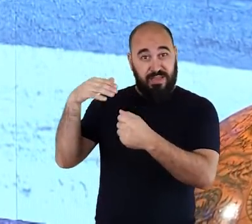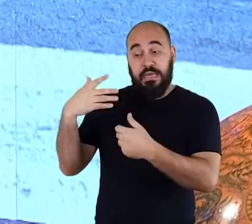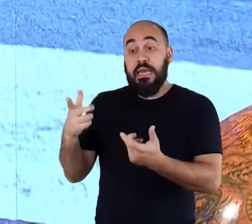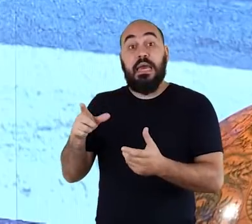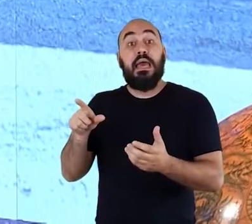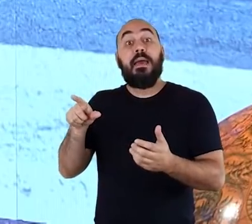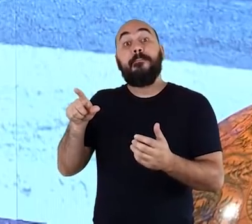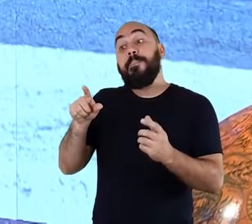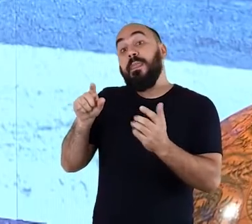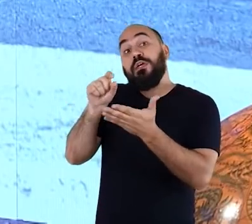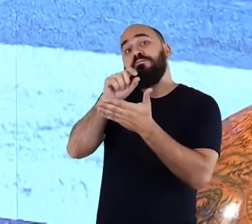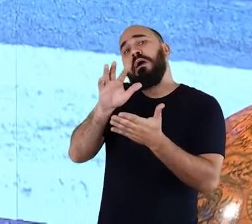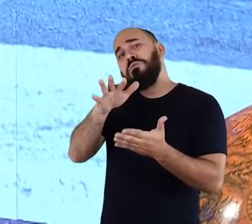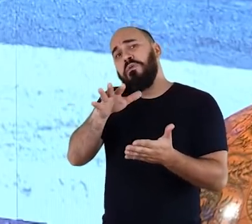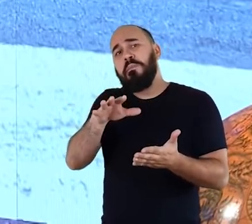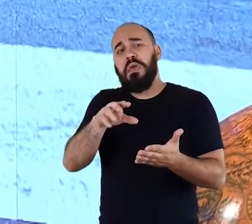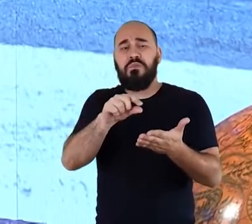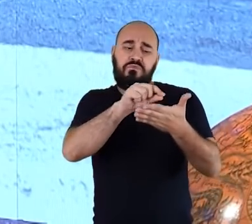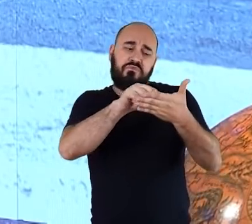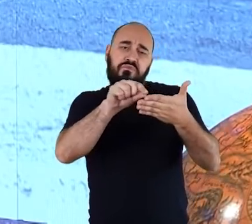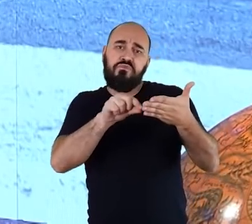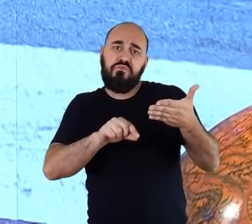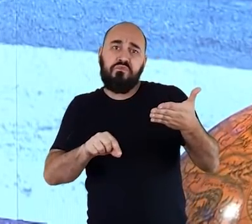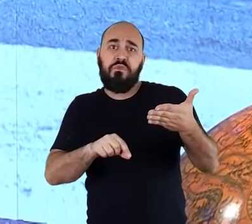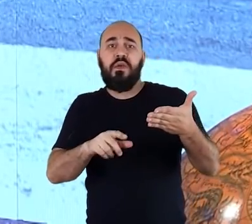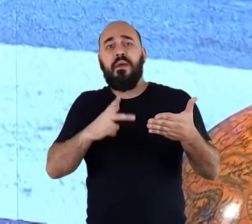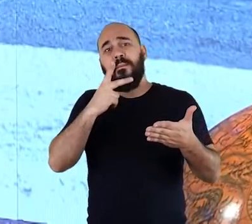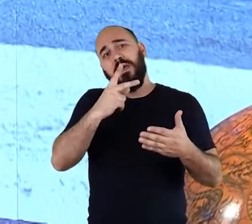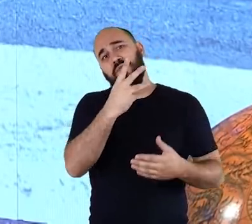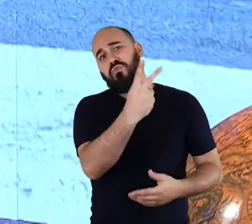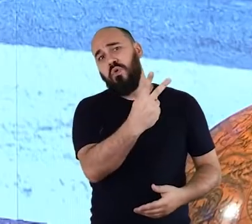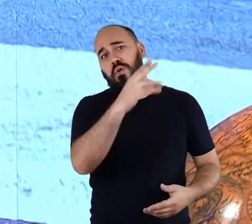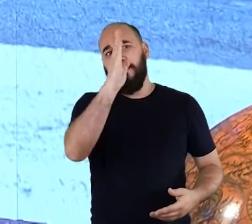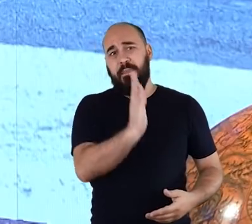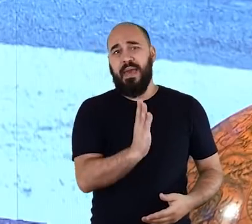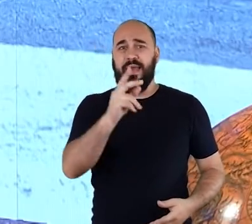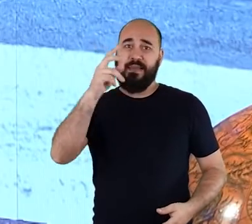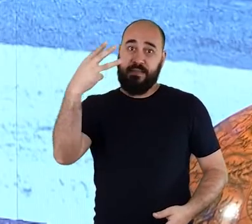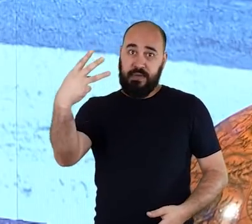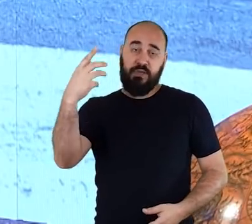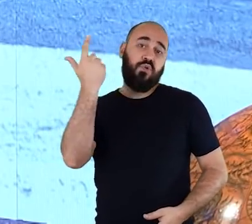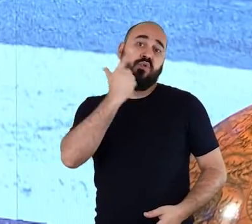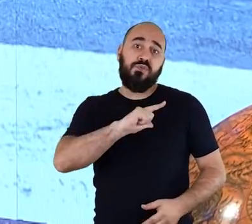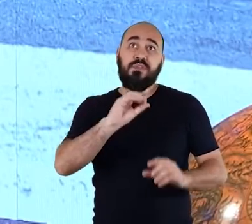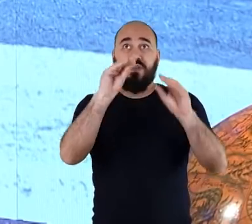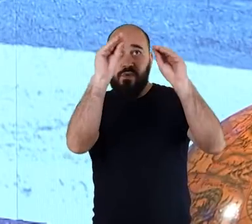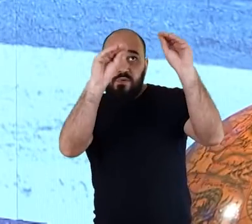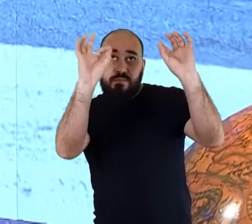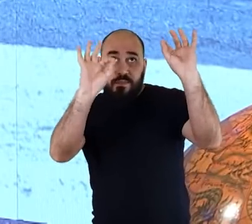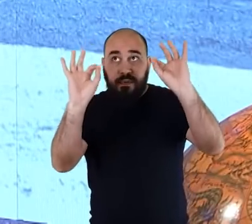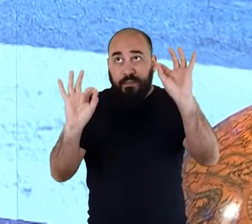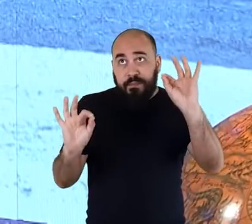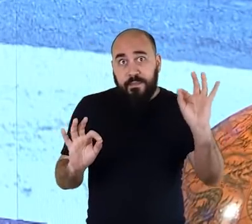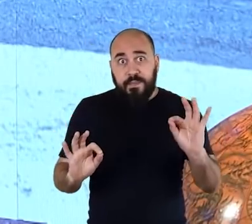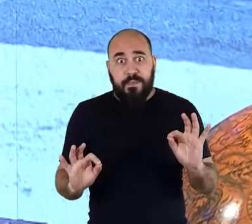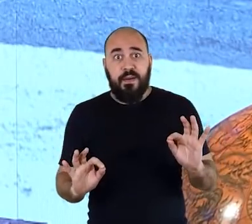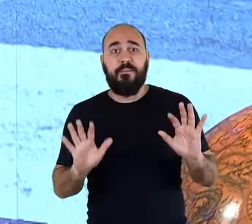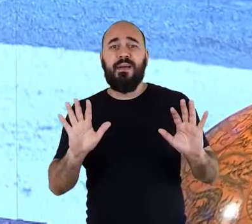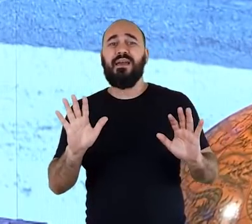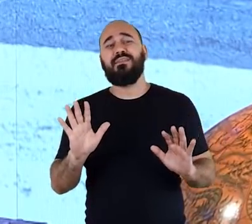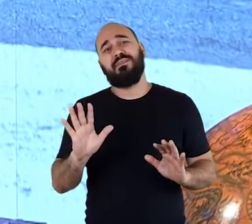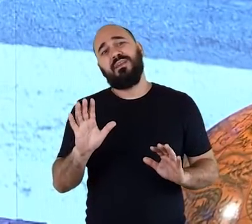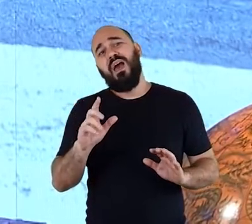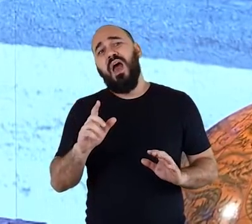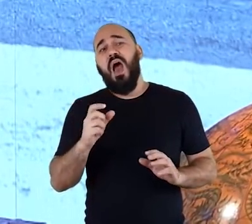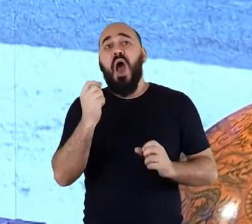foram reconstituídos, embora as partes faltantes sejam apenas algumas lacunas e letras individuais. Agora,